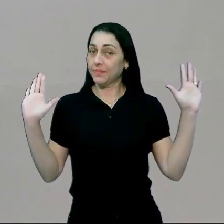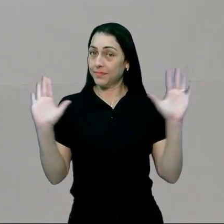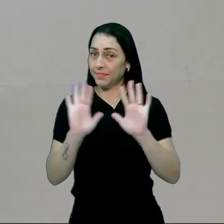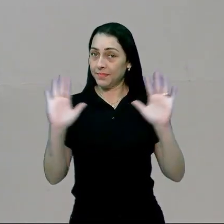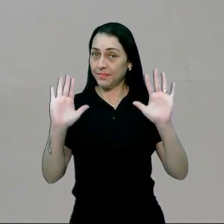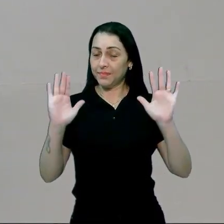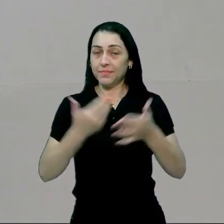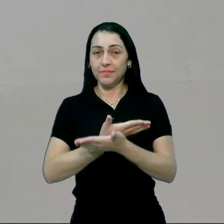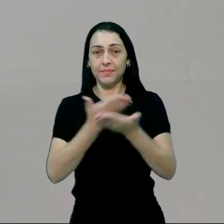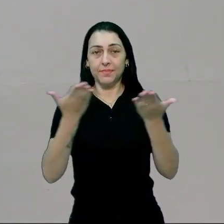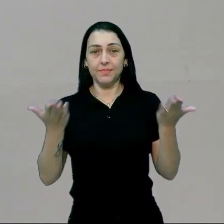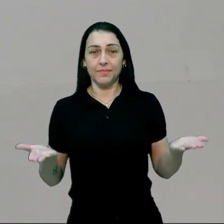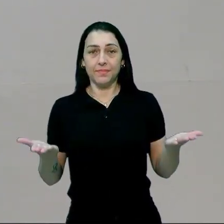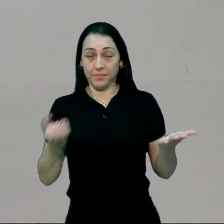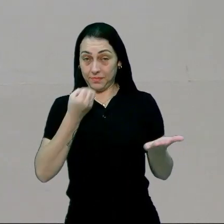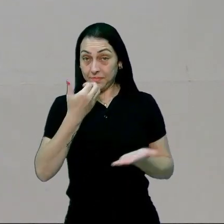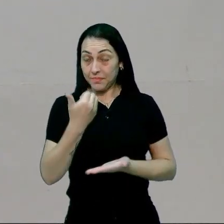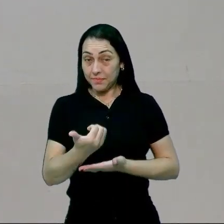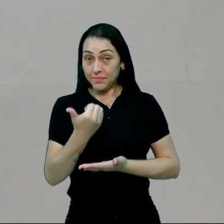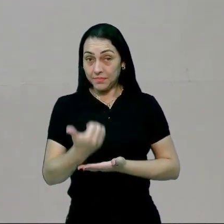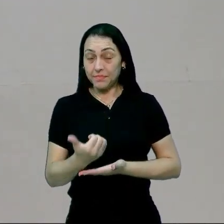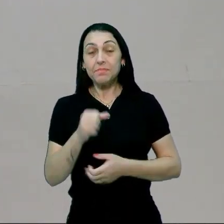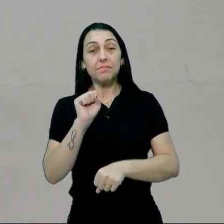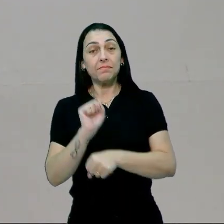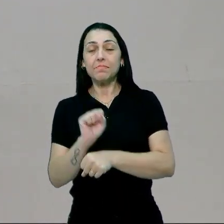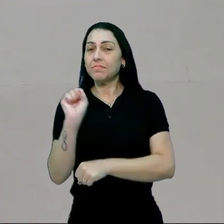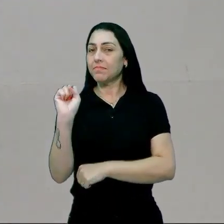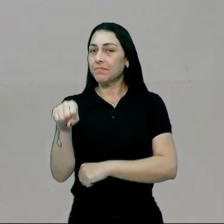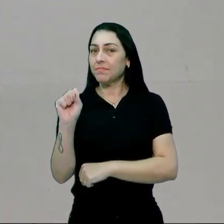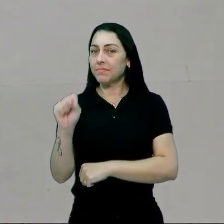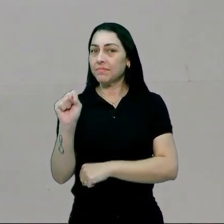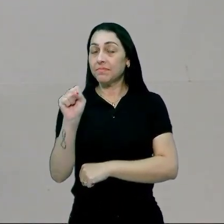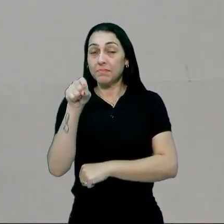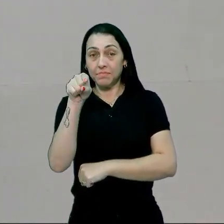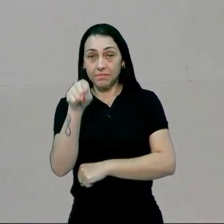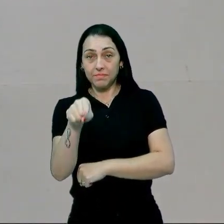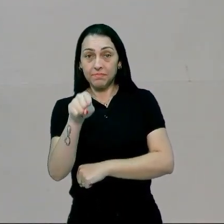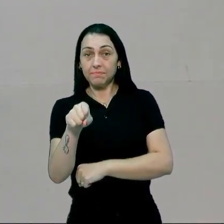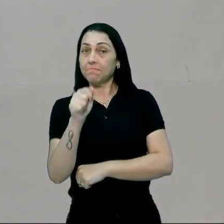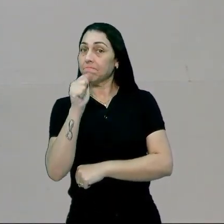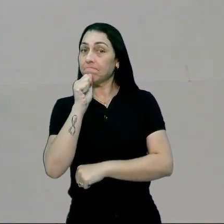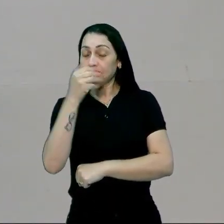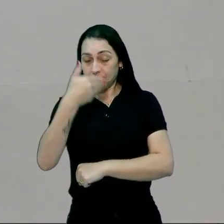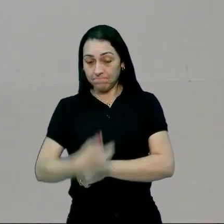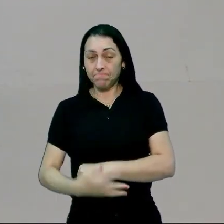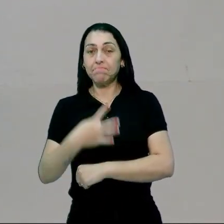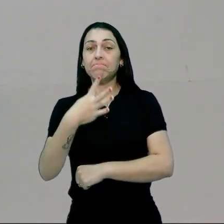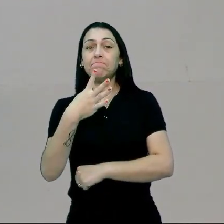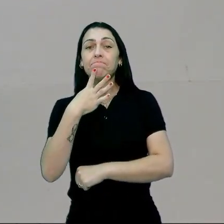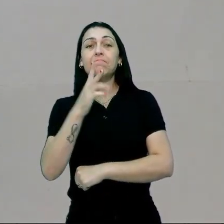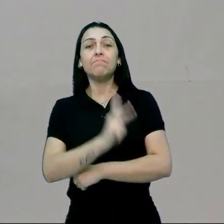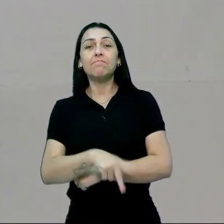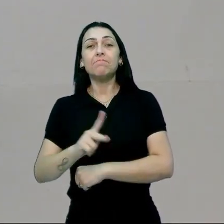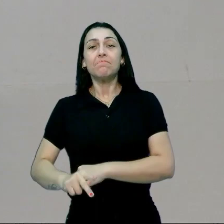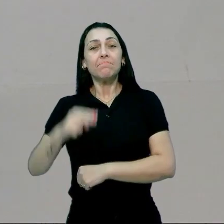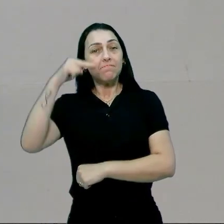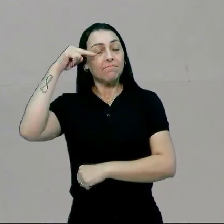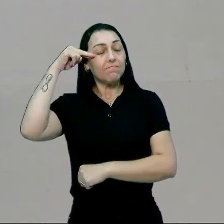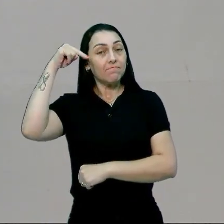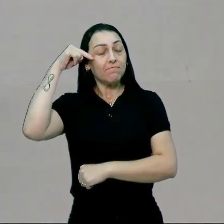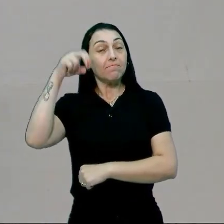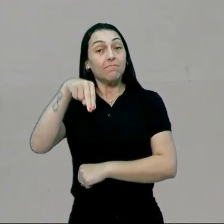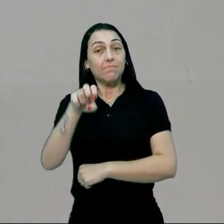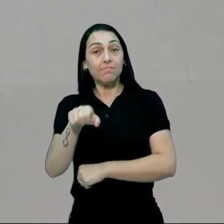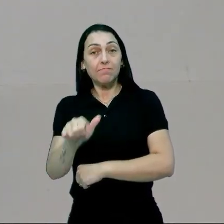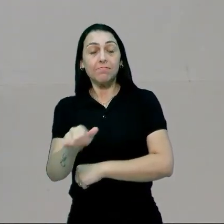Olá a todos vocês, tudo bem? Eu espero que sim. Para você que ainda não me conhece, eu sou o professor Ney